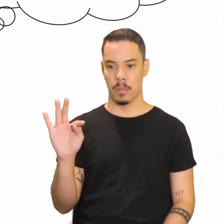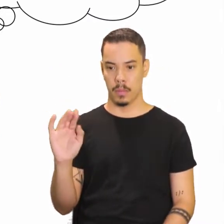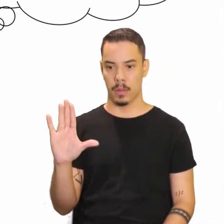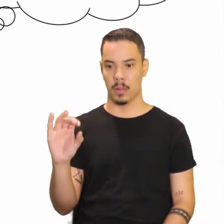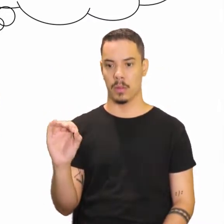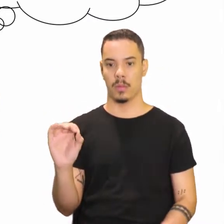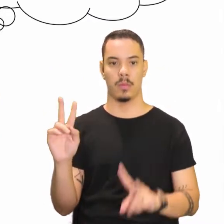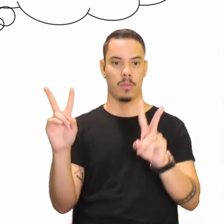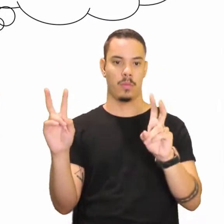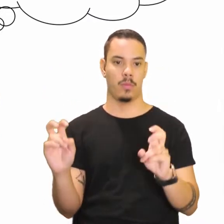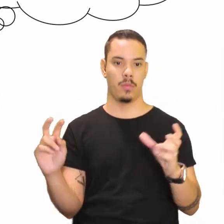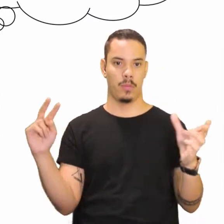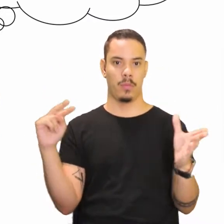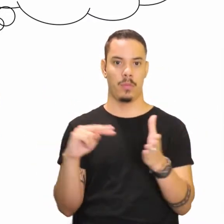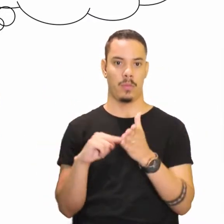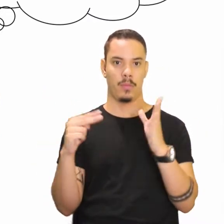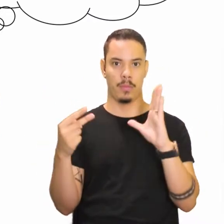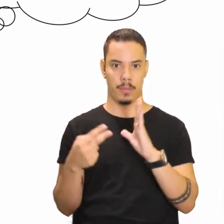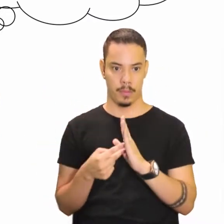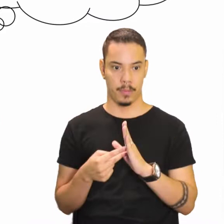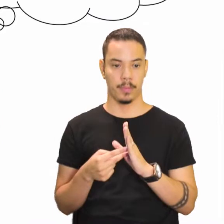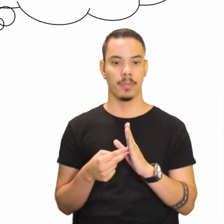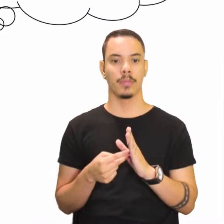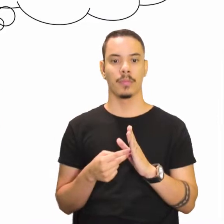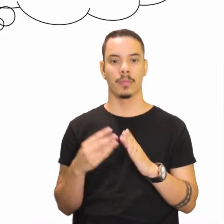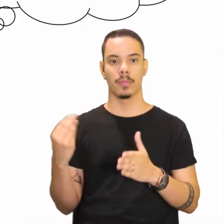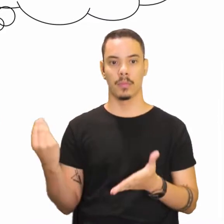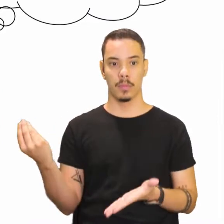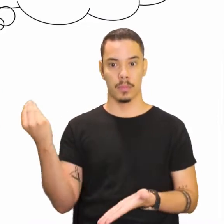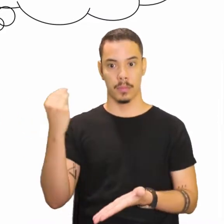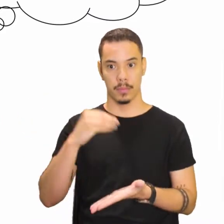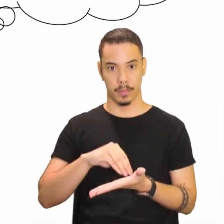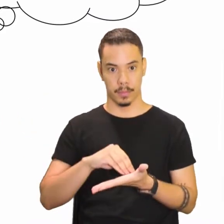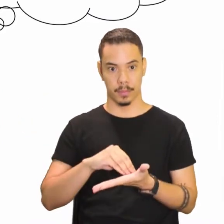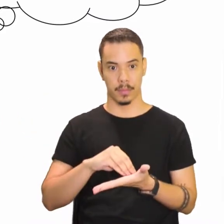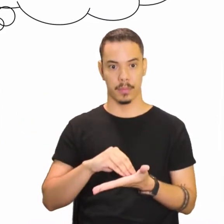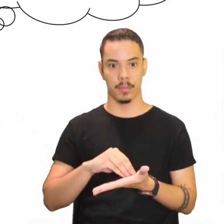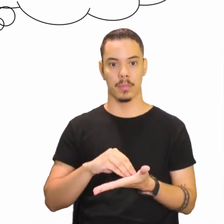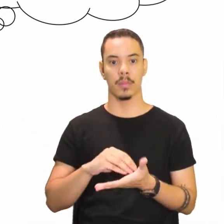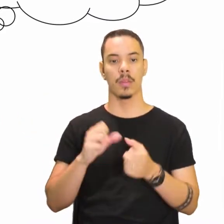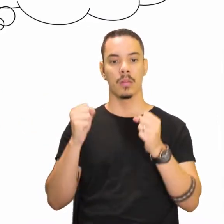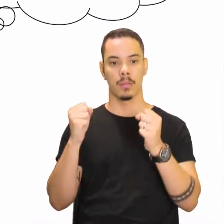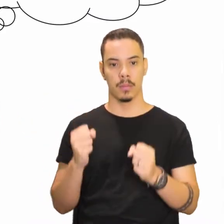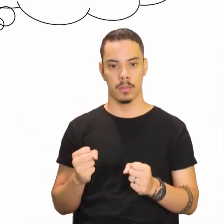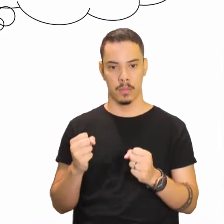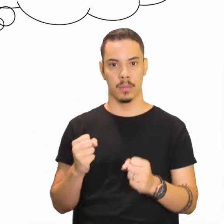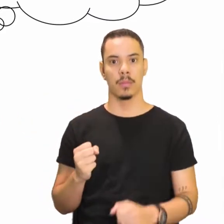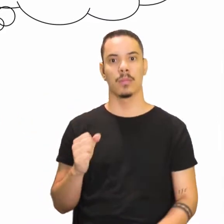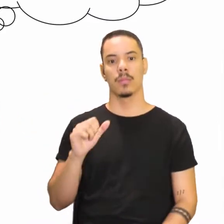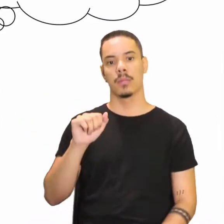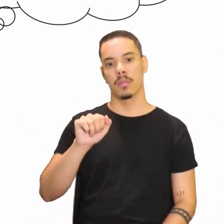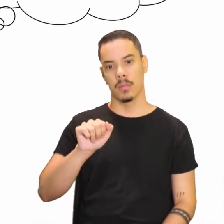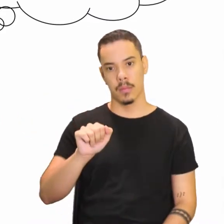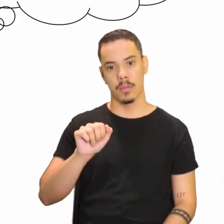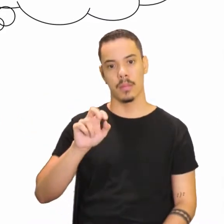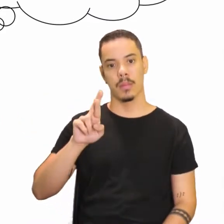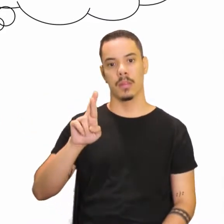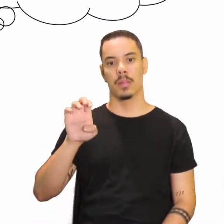de educação. Vou aqui, então, eu vou colocar, em vez de falar acerca, eu vou colocar a